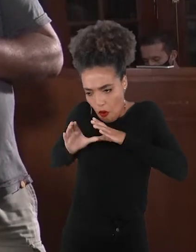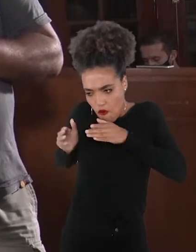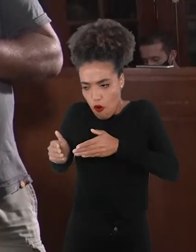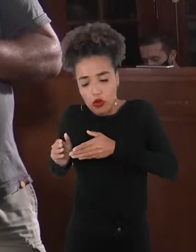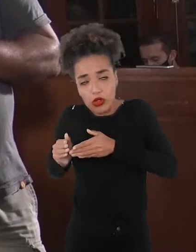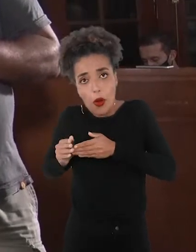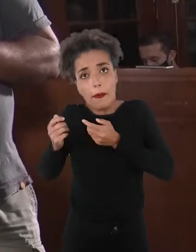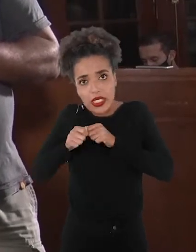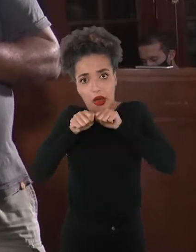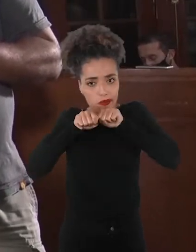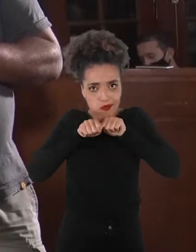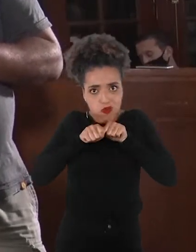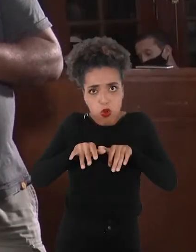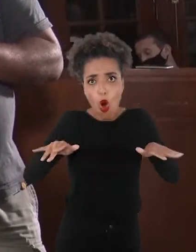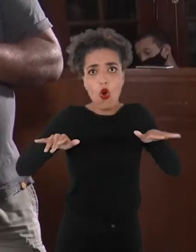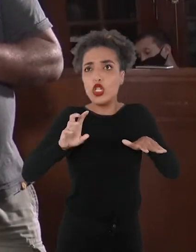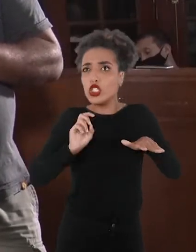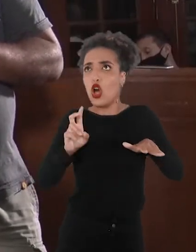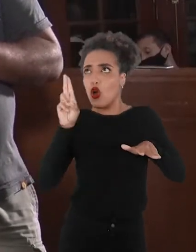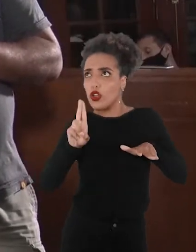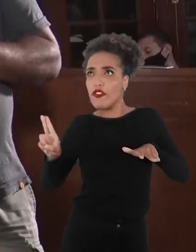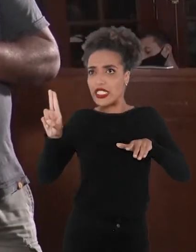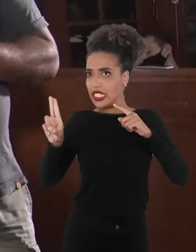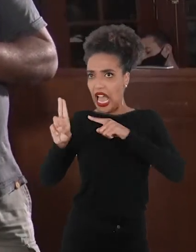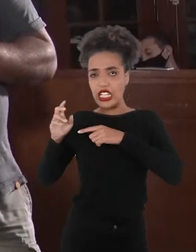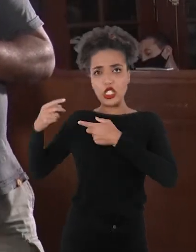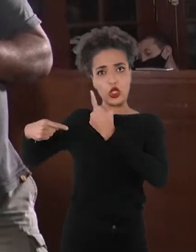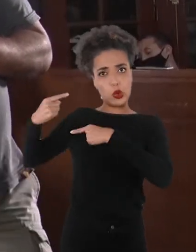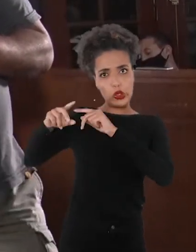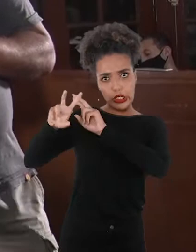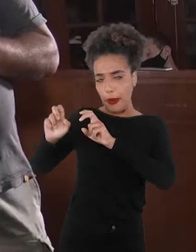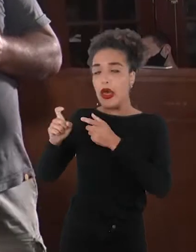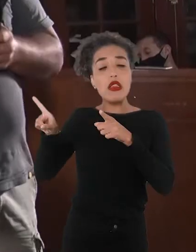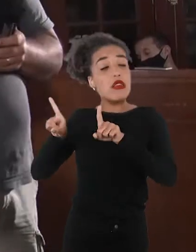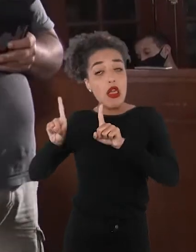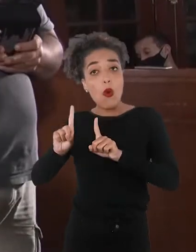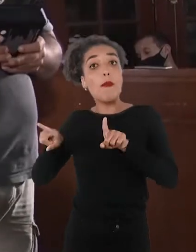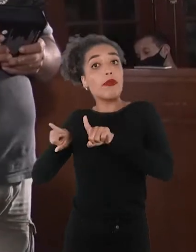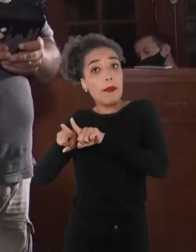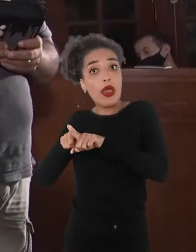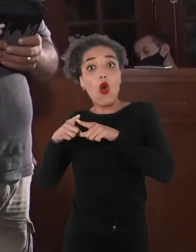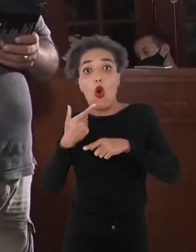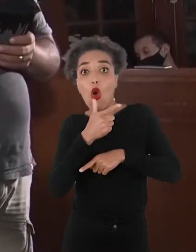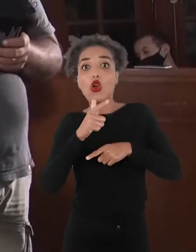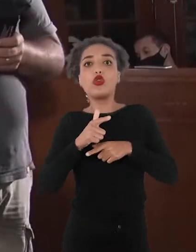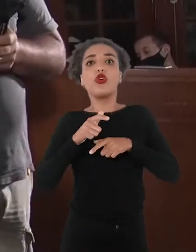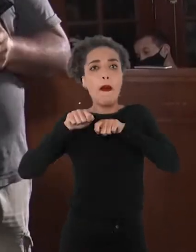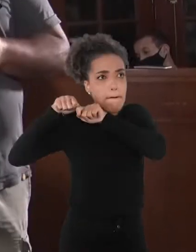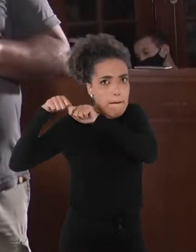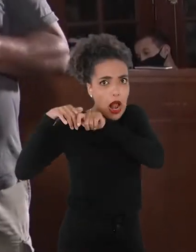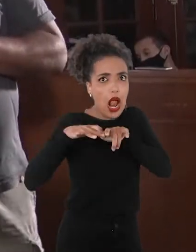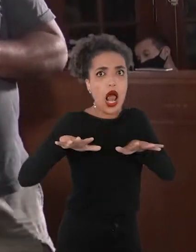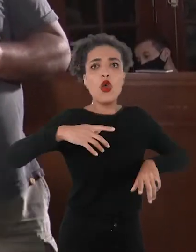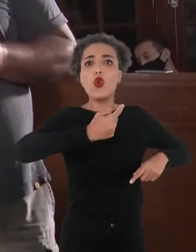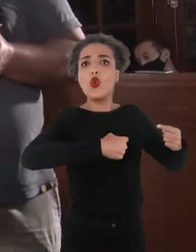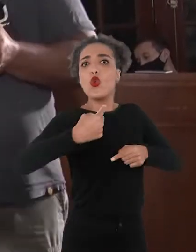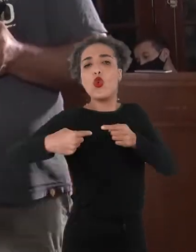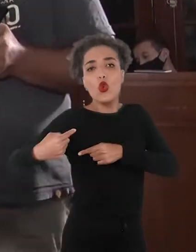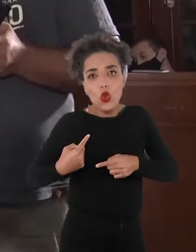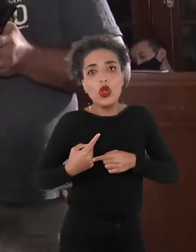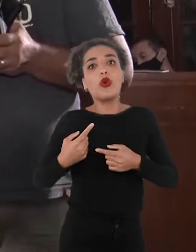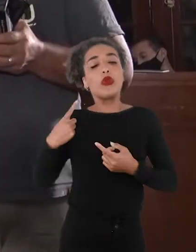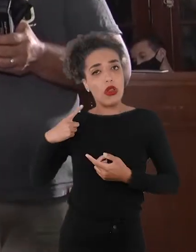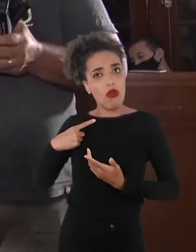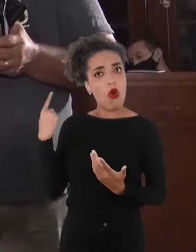discussão saia da universidade e vá para outros campos. Né? Então, a gente tem esse compromisso, que é com o movimento popular, mas também com